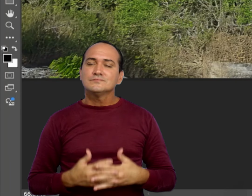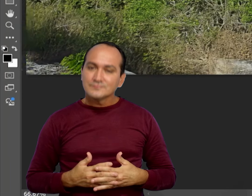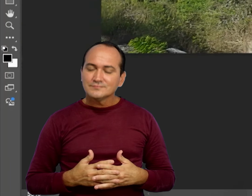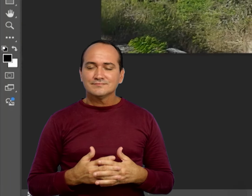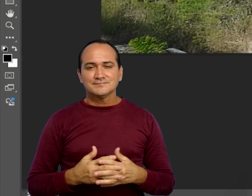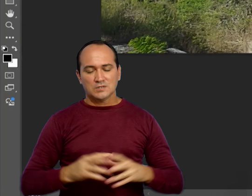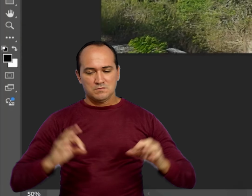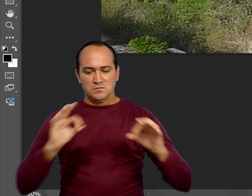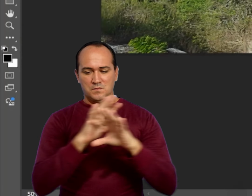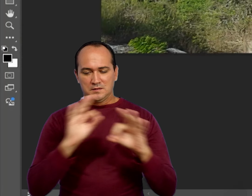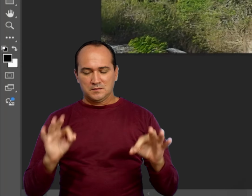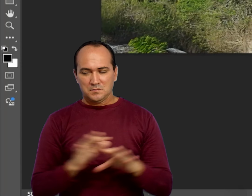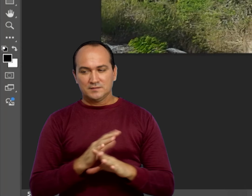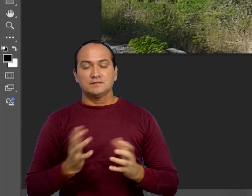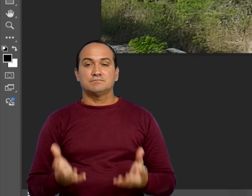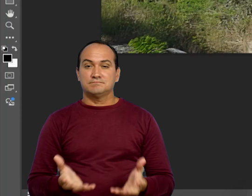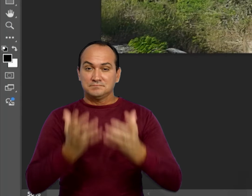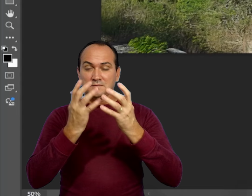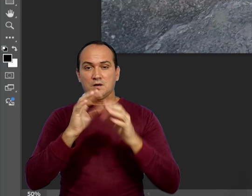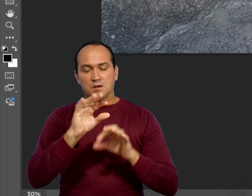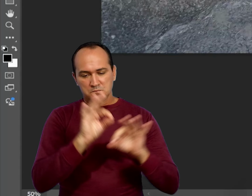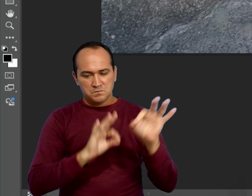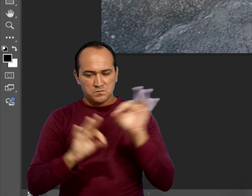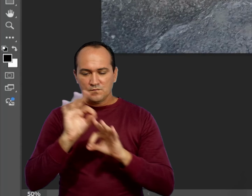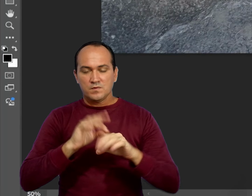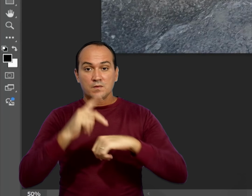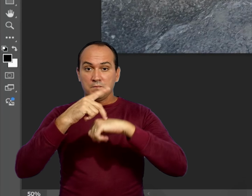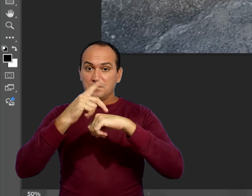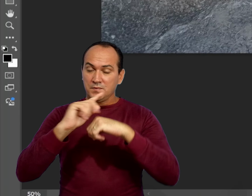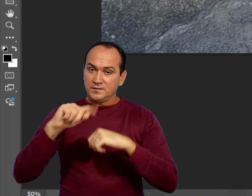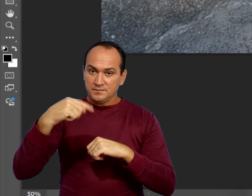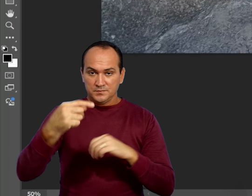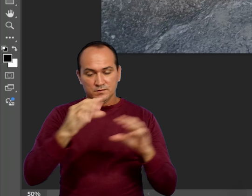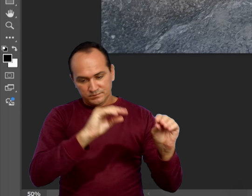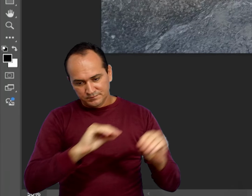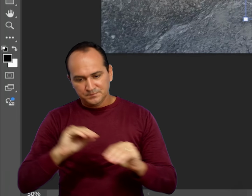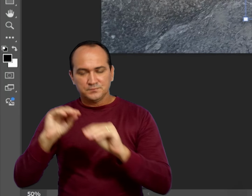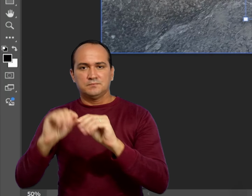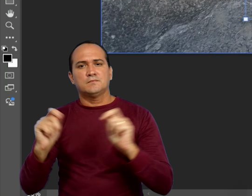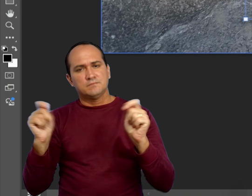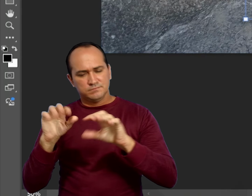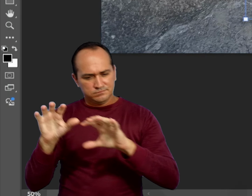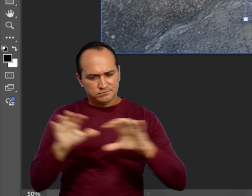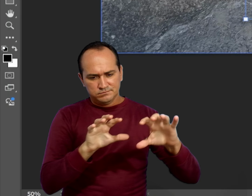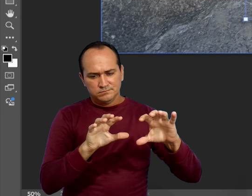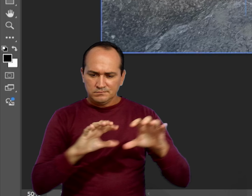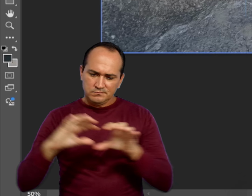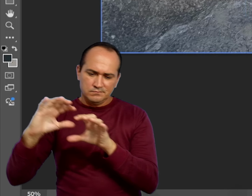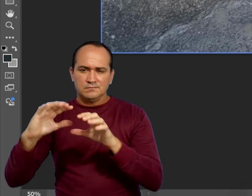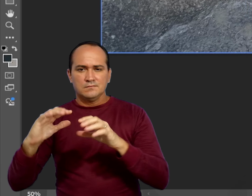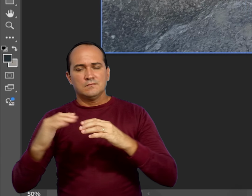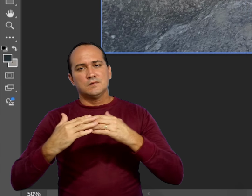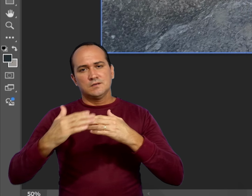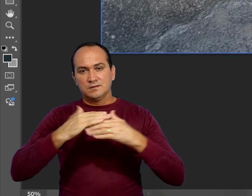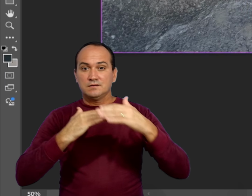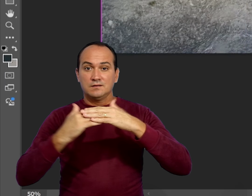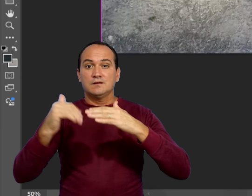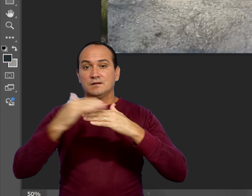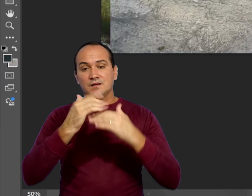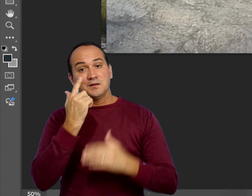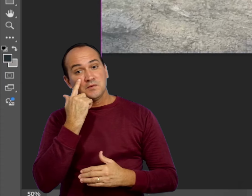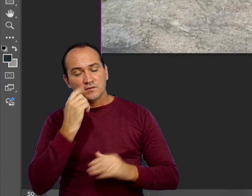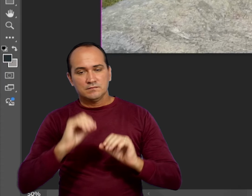certo? E aí eu vou completar essa sensação, como eu falei, justamente podendo mover essa pedra depois, ó, certo? Depois eu vou poder mover essa camada de